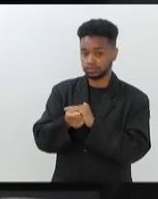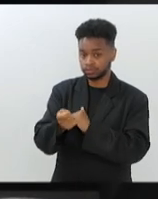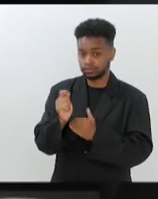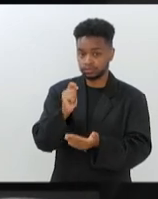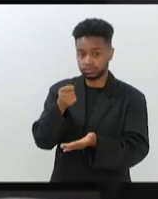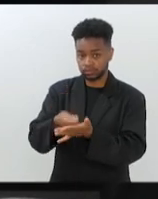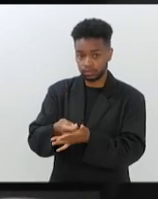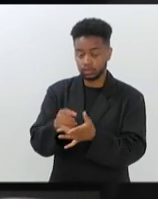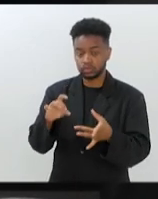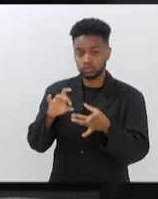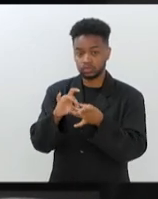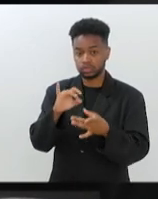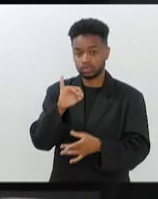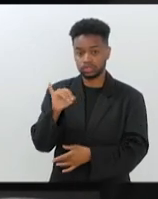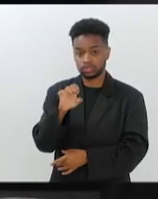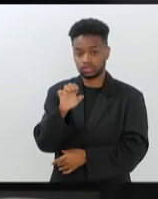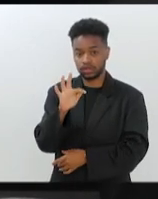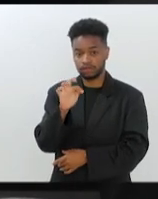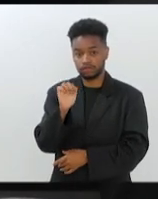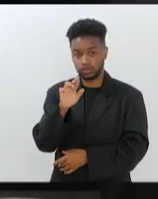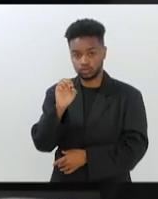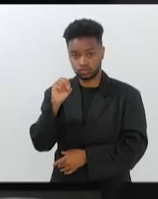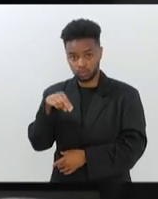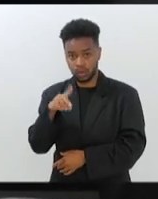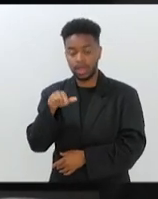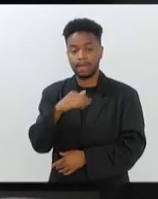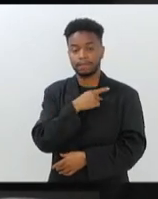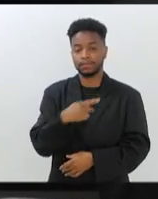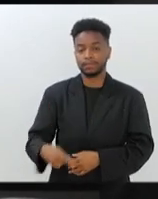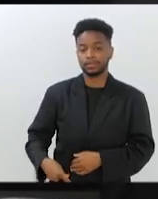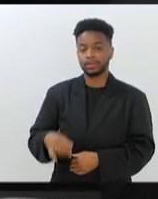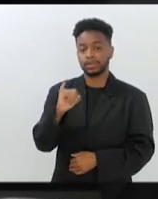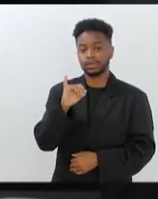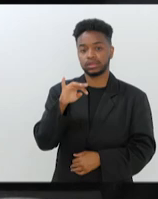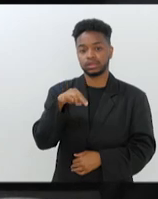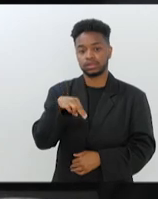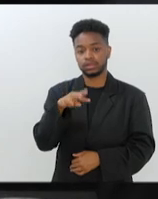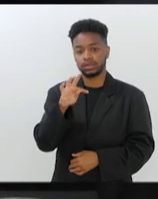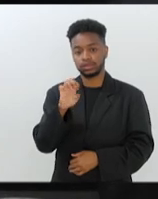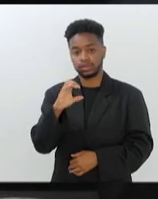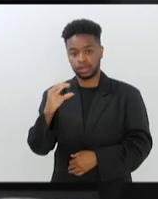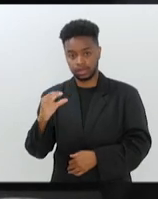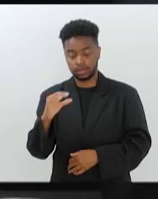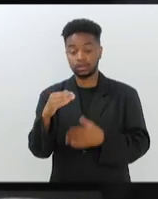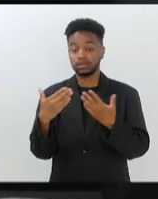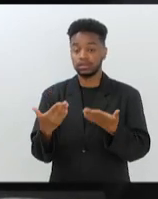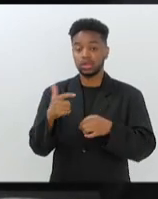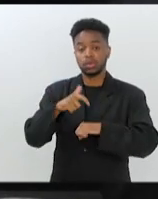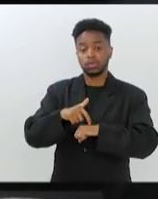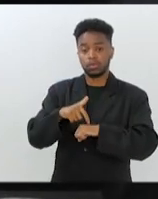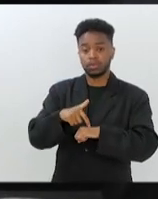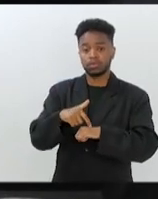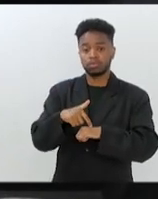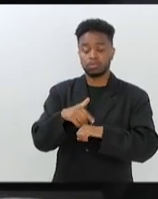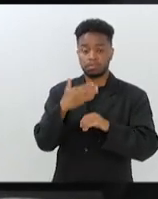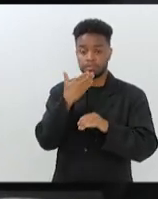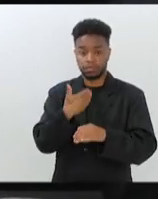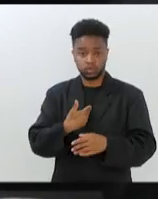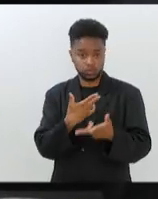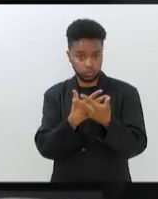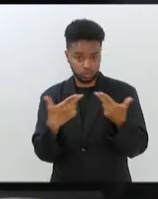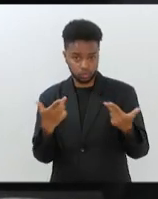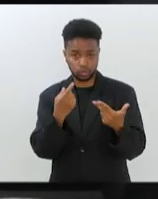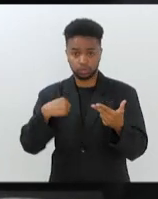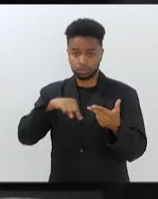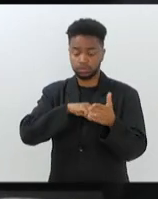Jefferson que é o presidente do intec e quando ele ele fez o pedido a gente foi